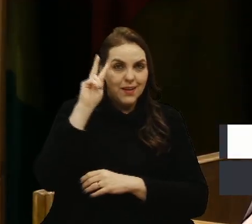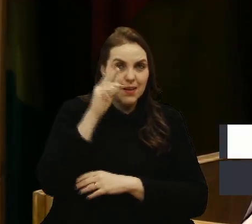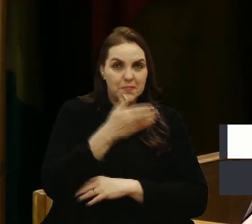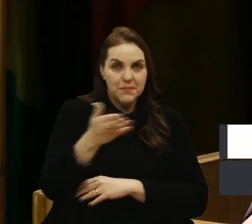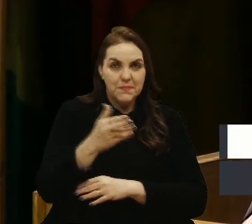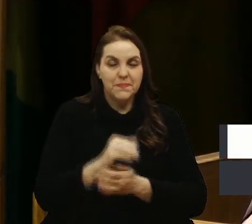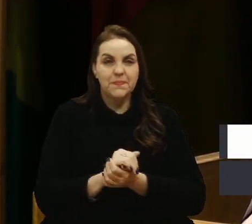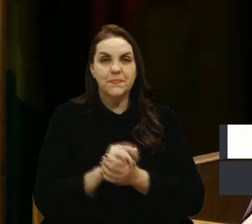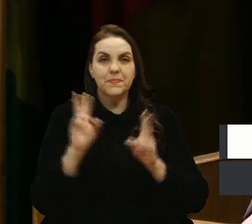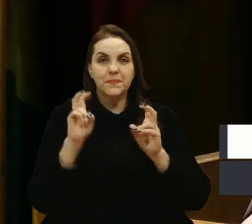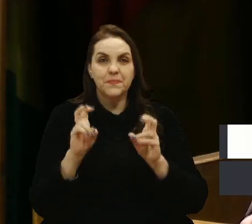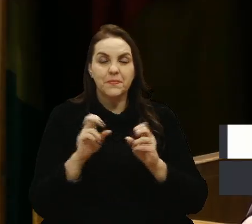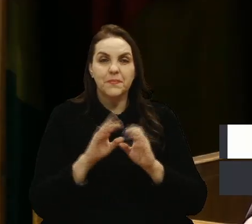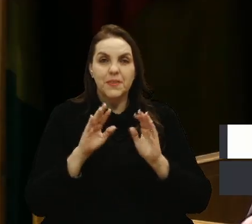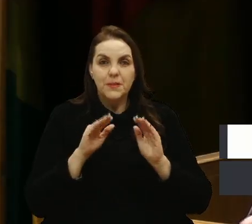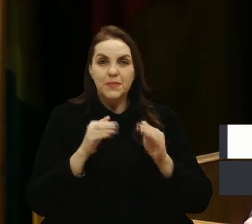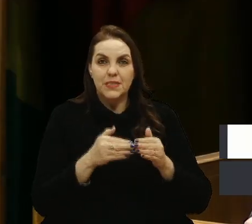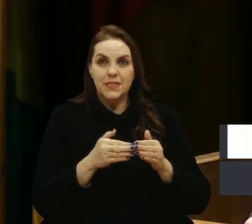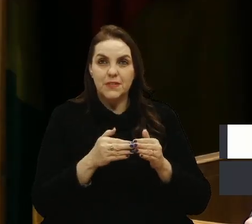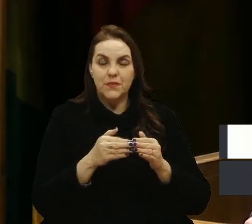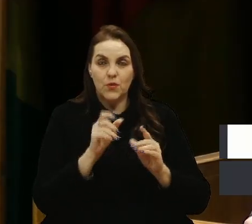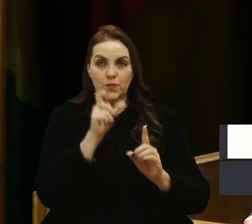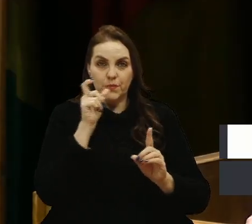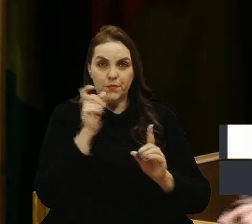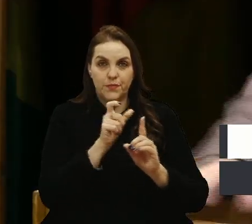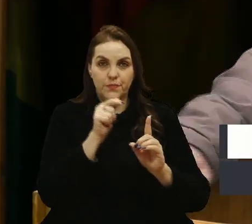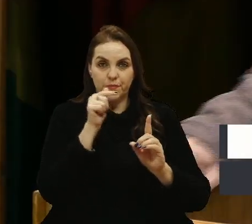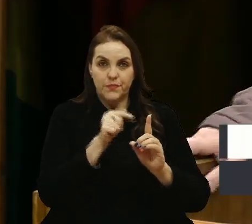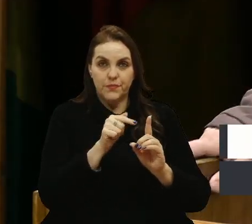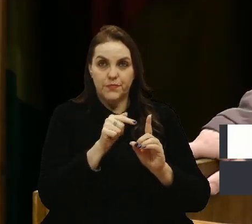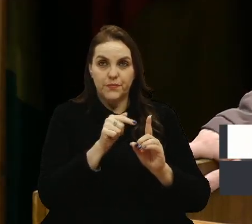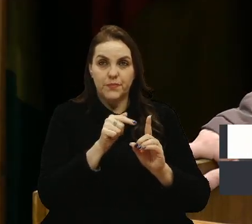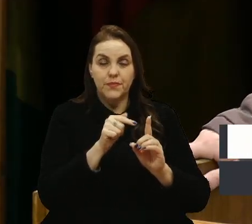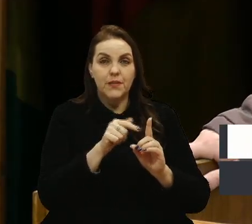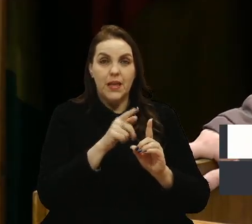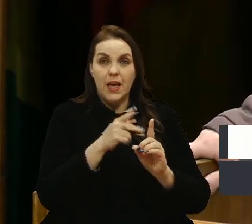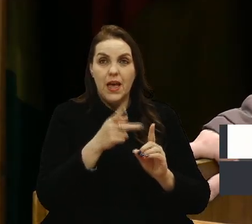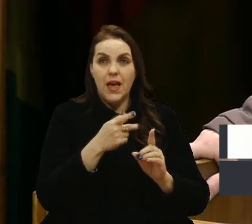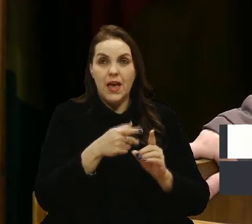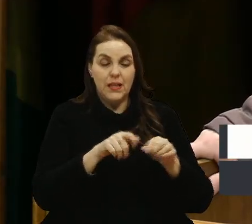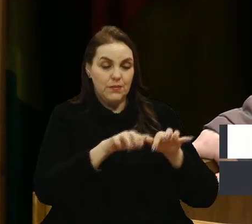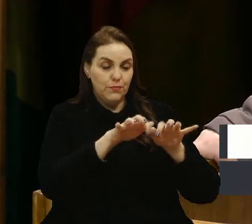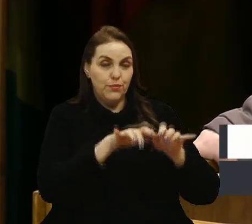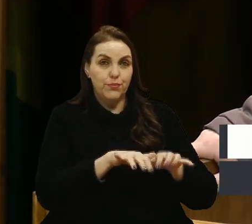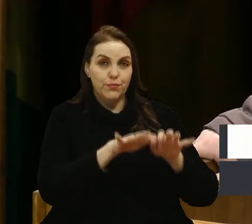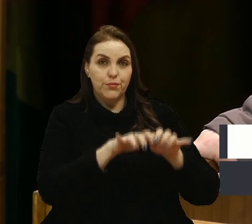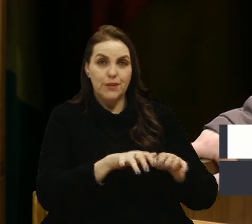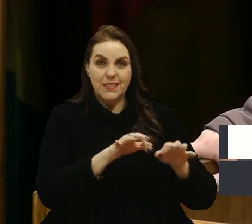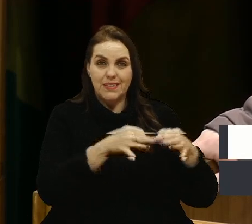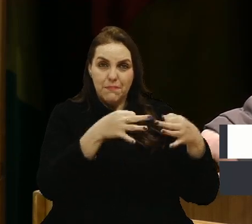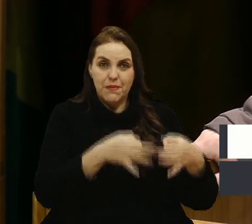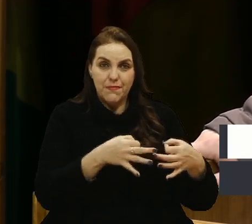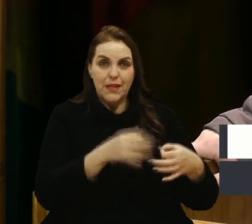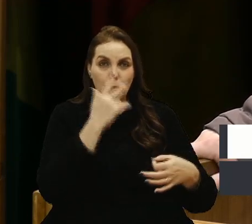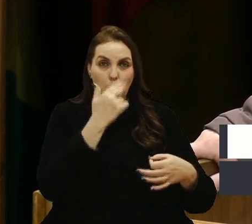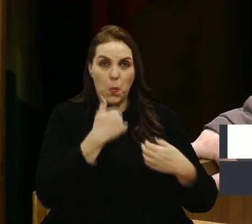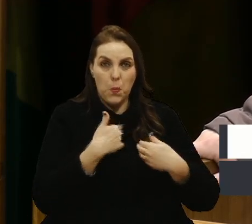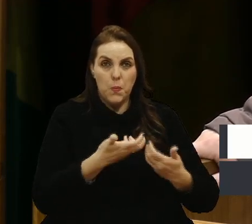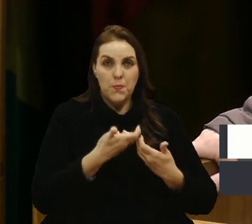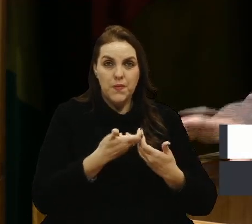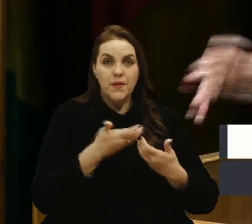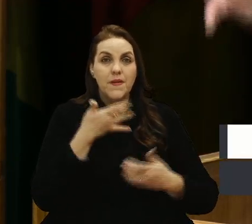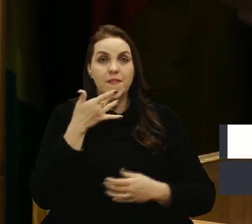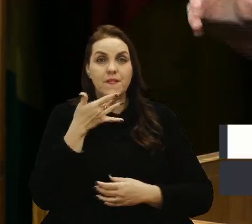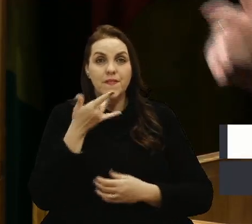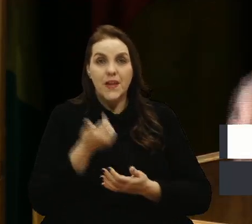específico, atacar a peça por não ser escrita como gostaríamos é muito fácil.